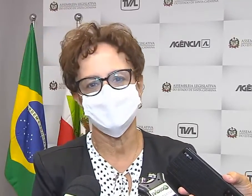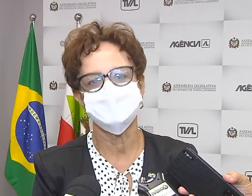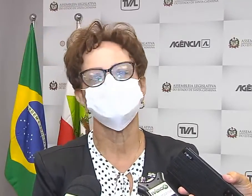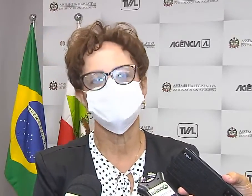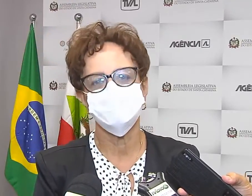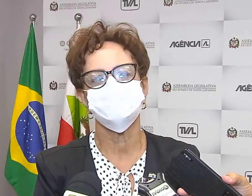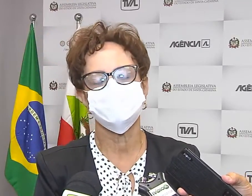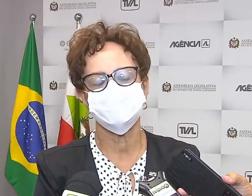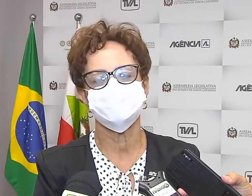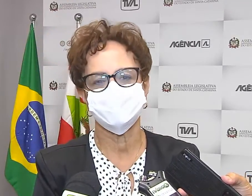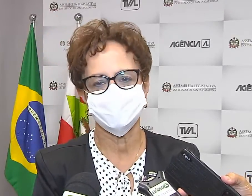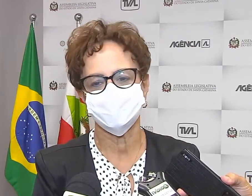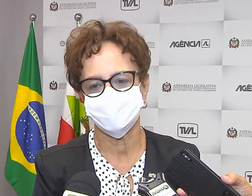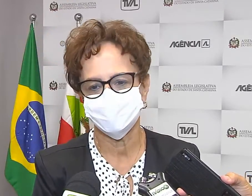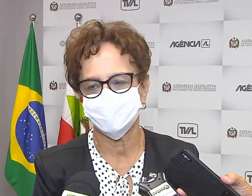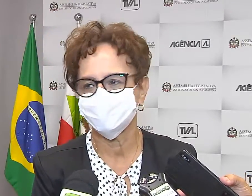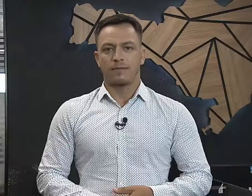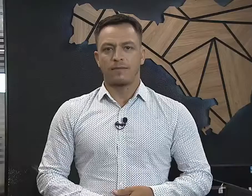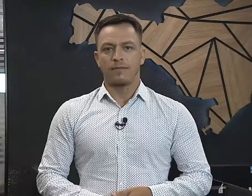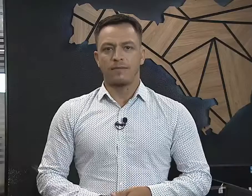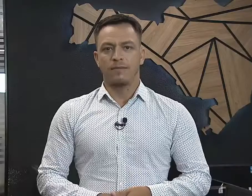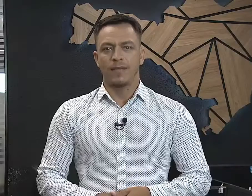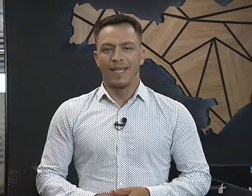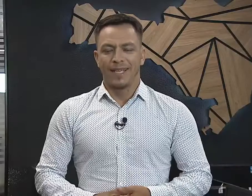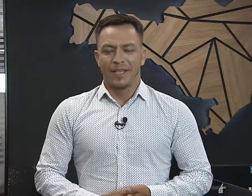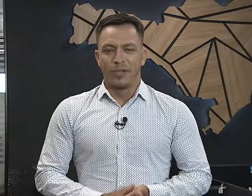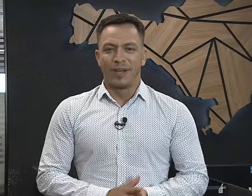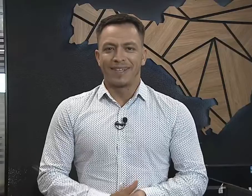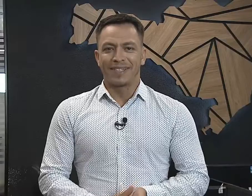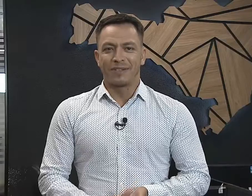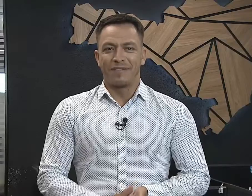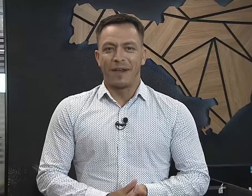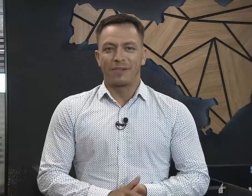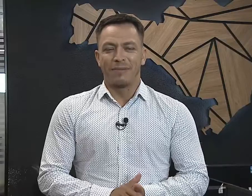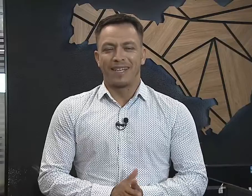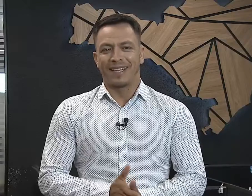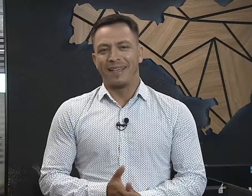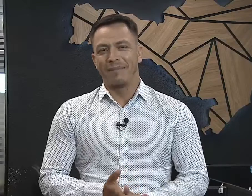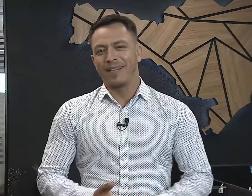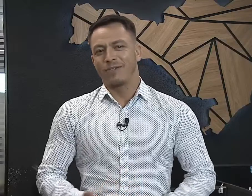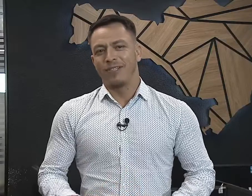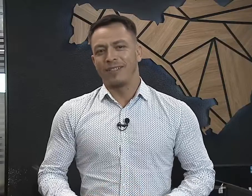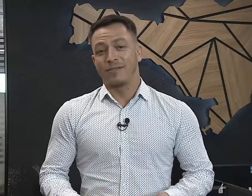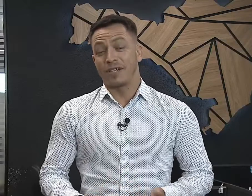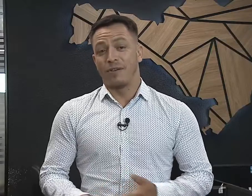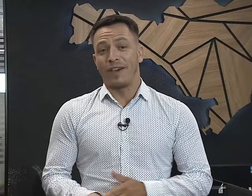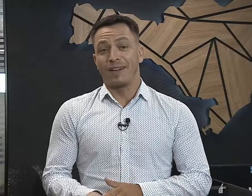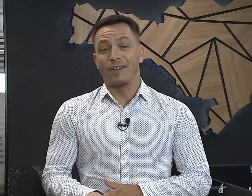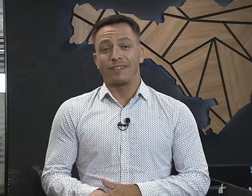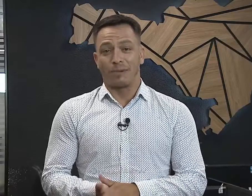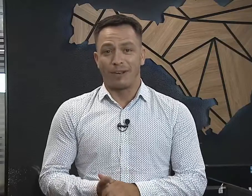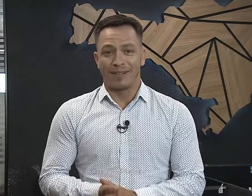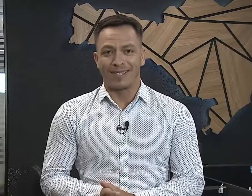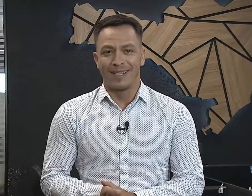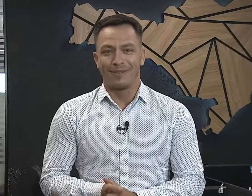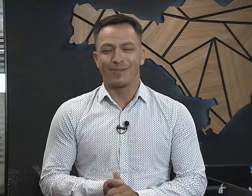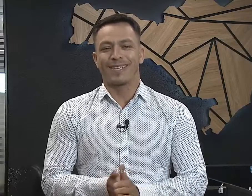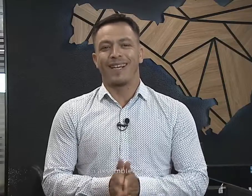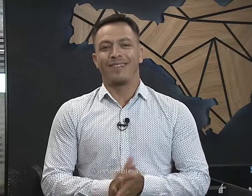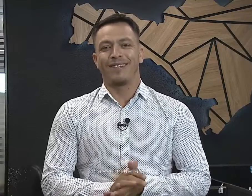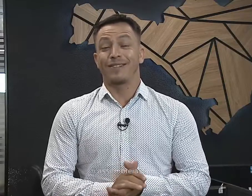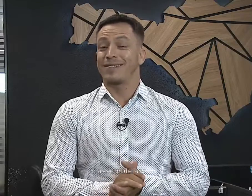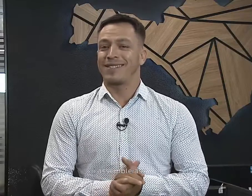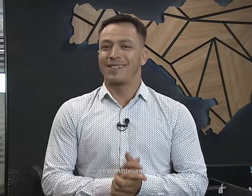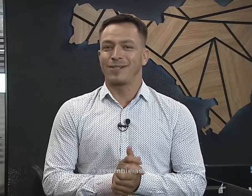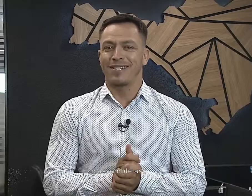Catarina do povo catarinense E o Redação TVA termina aqui mais notícias você confere na nossa programação